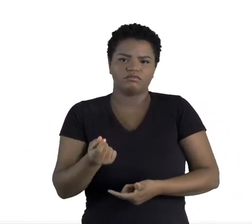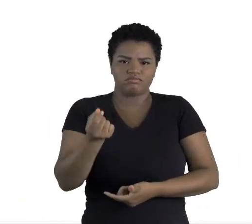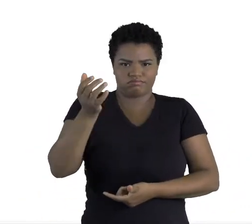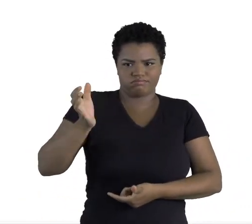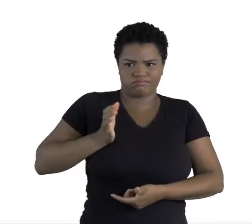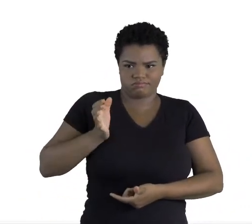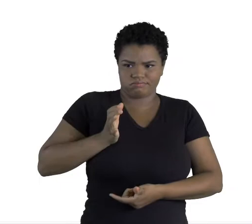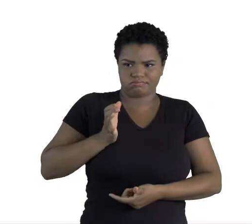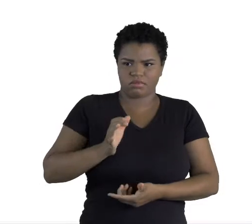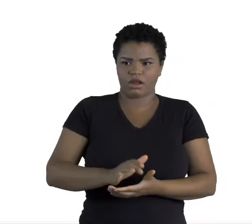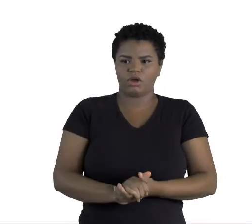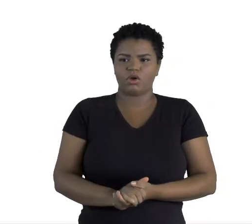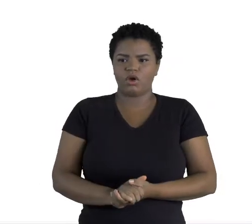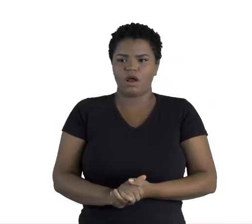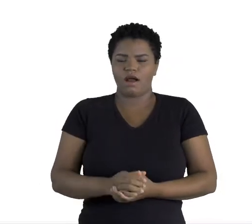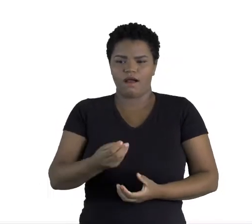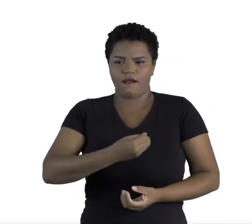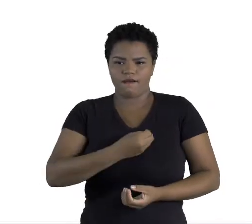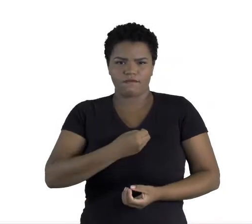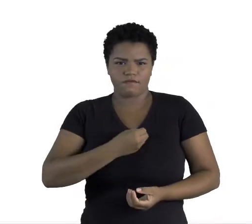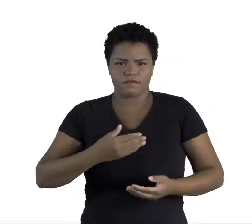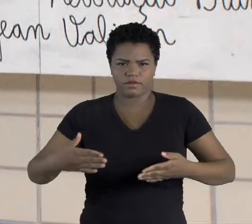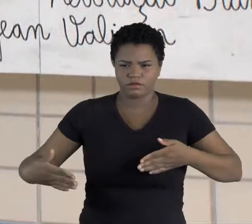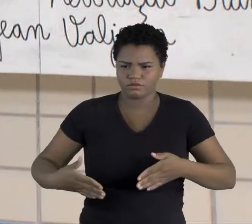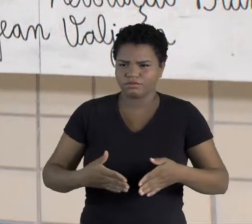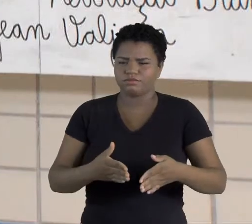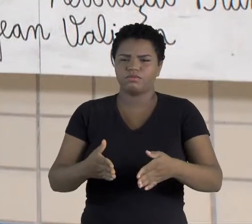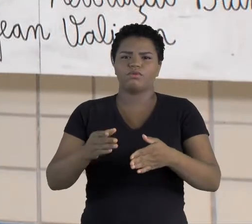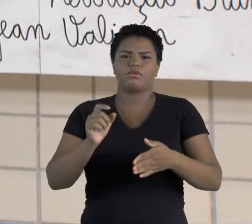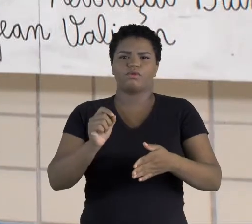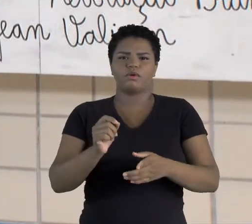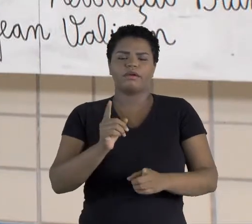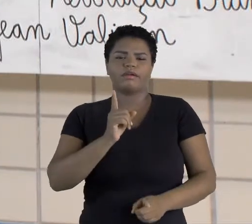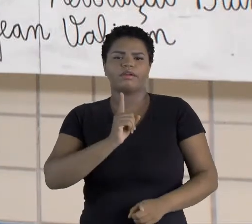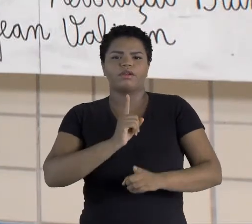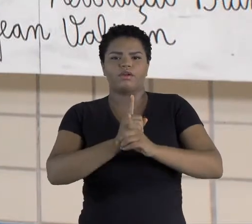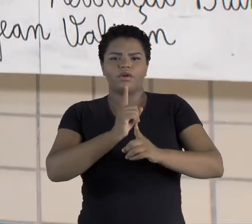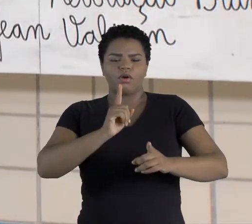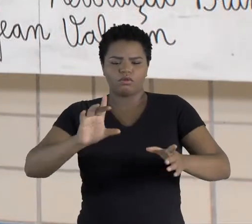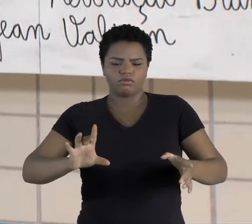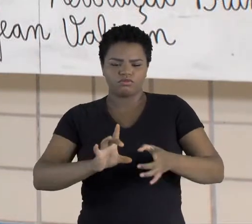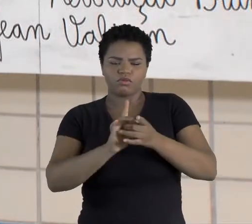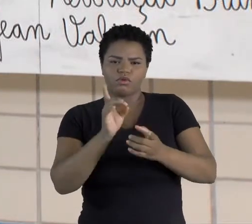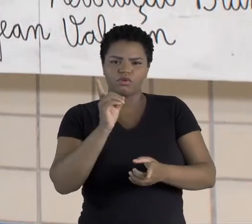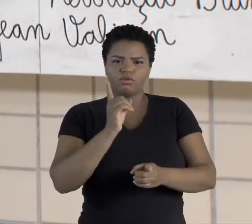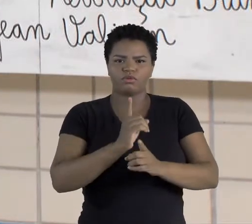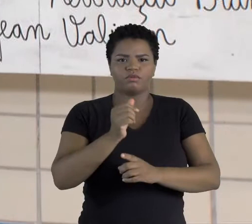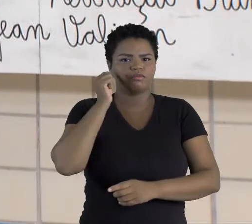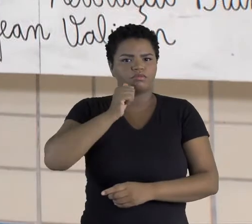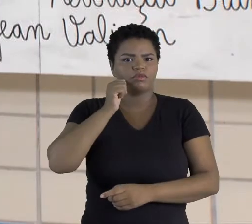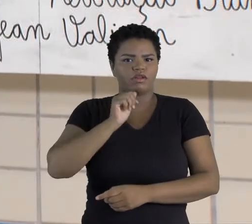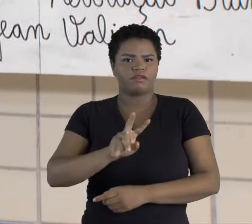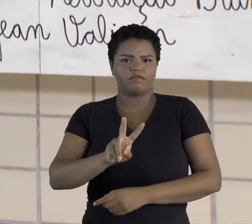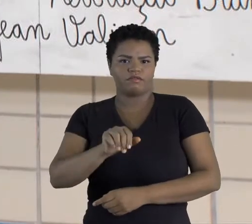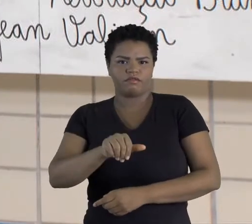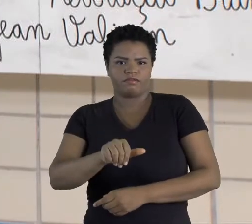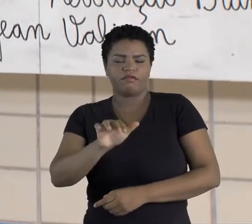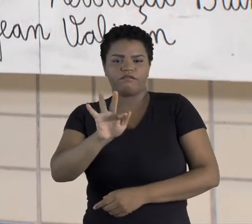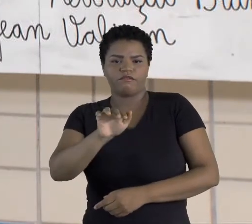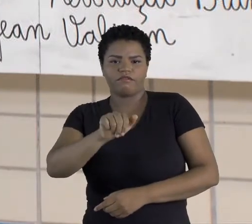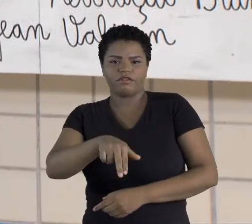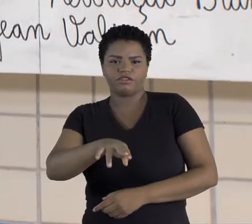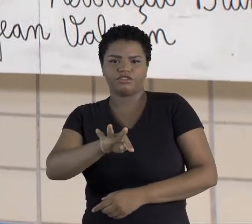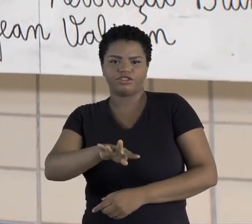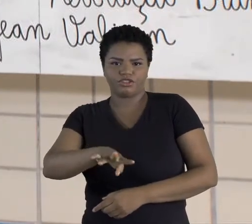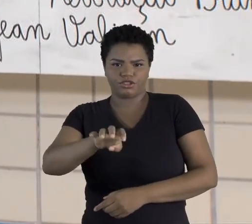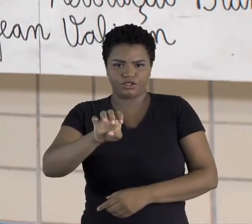quando mesmo cuida da sua filha Cosette. Então, ele, em determinado momento lá do filme, ele conhece a Fantine